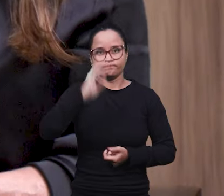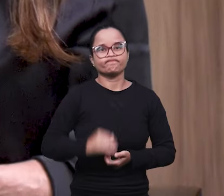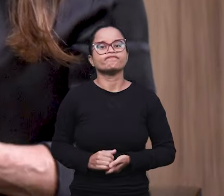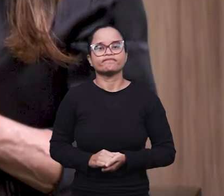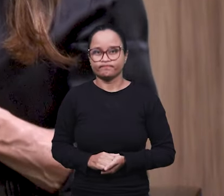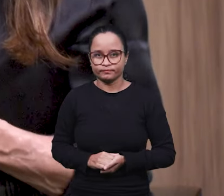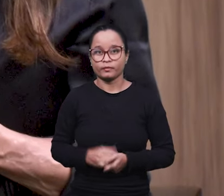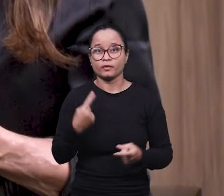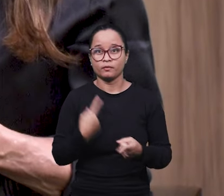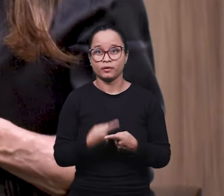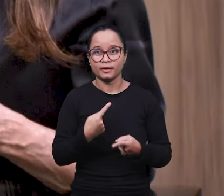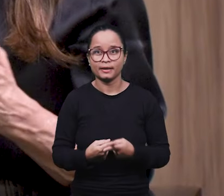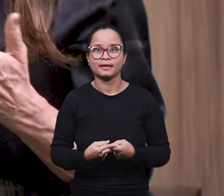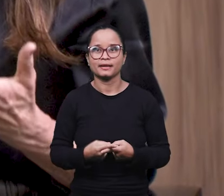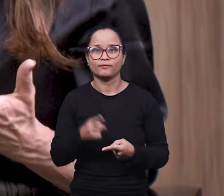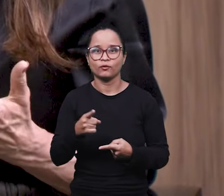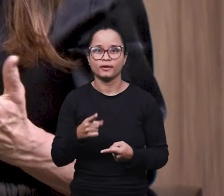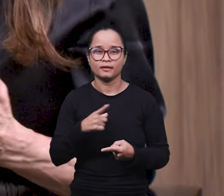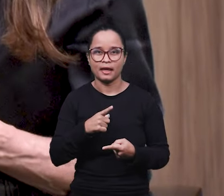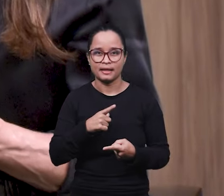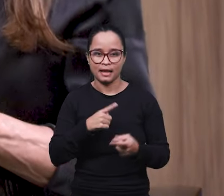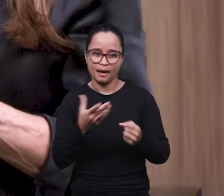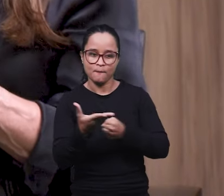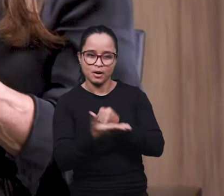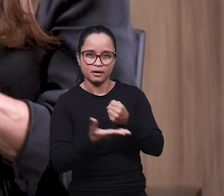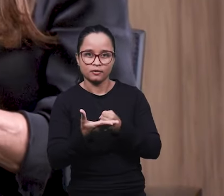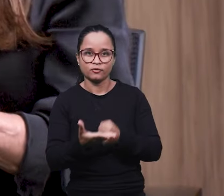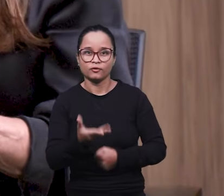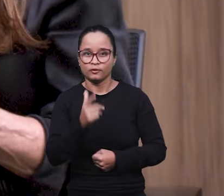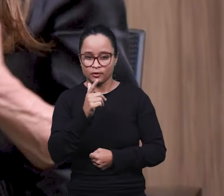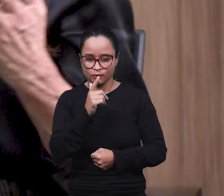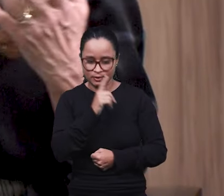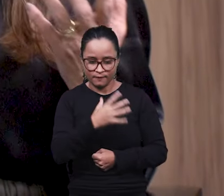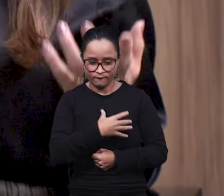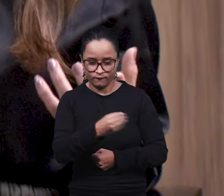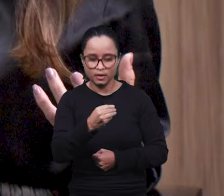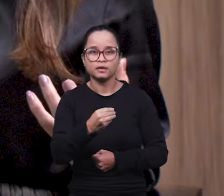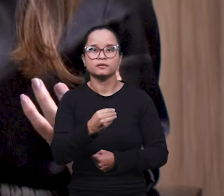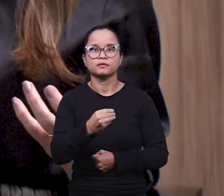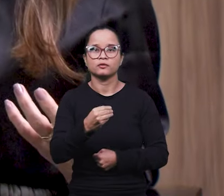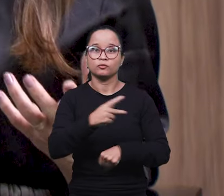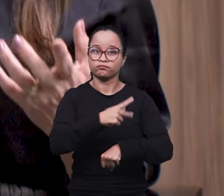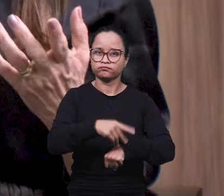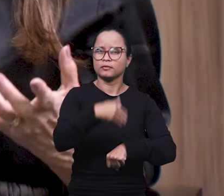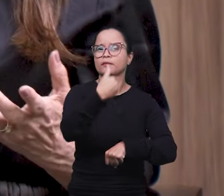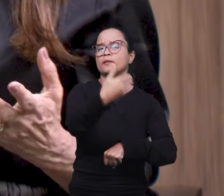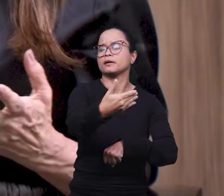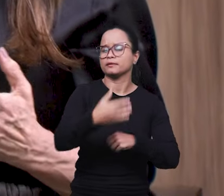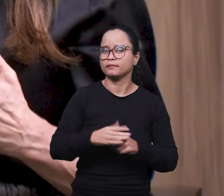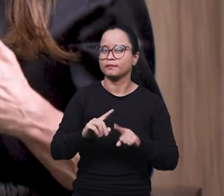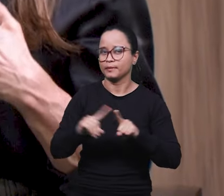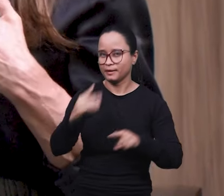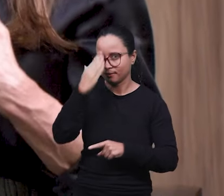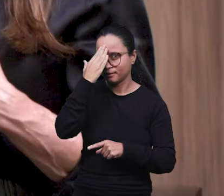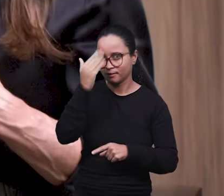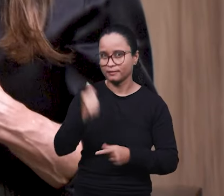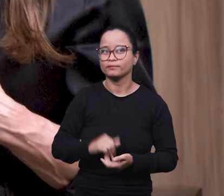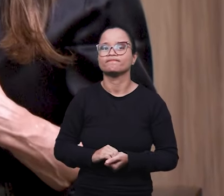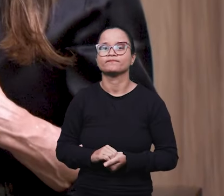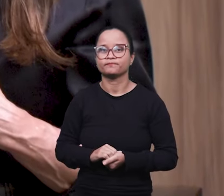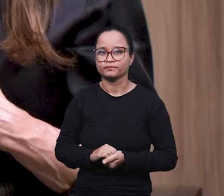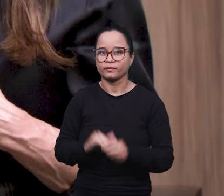porque te dá essa estrutura de você ter filhos que estão lá fora mas sab